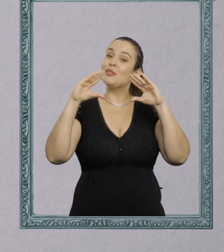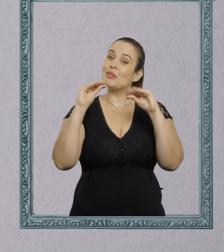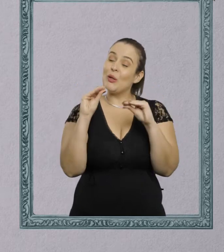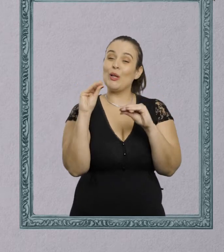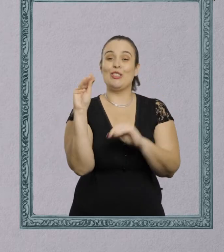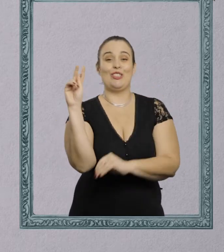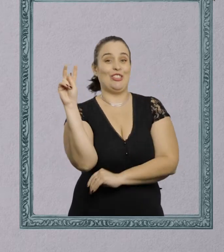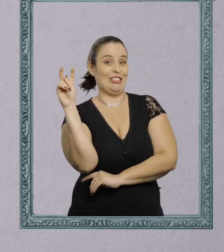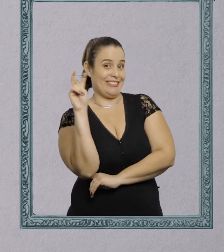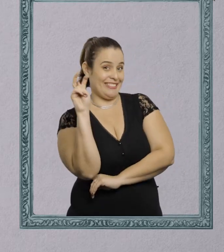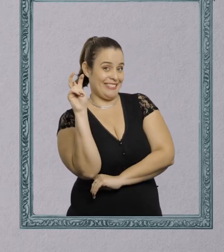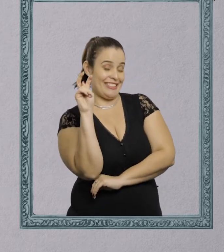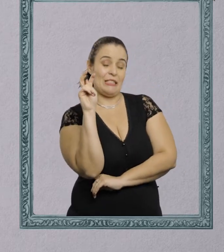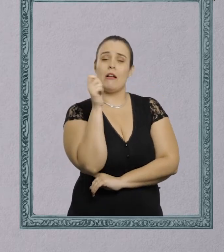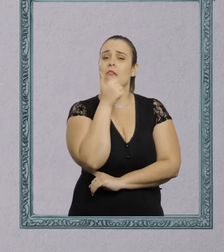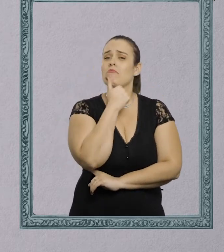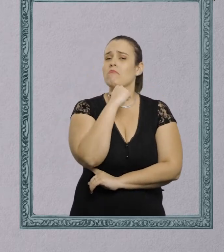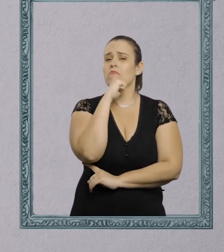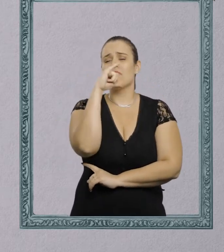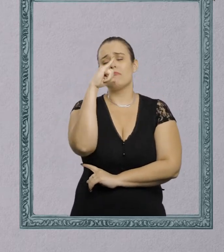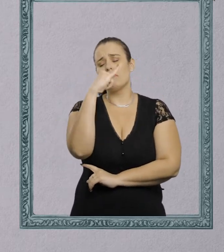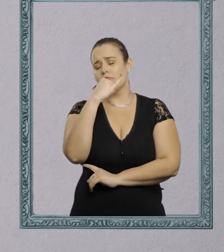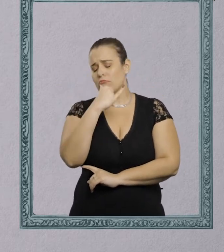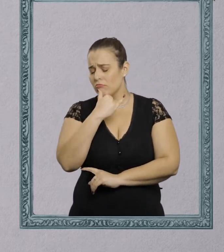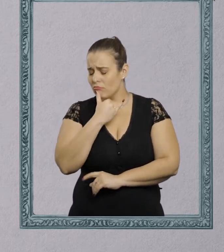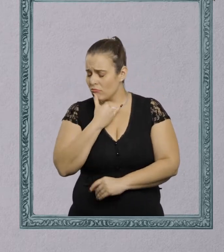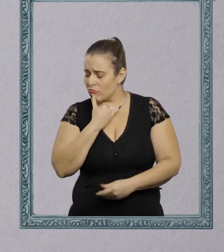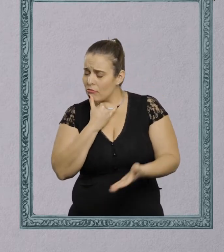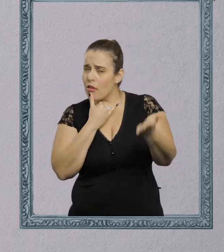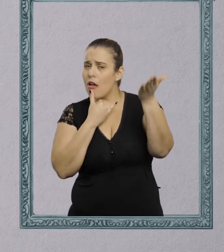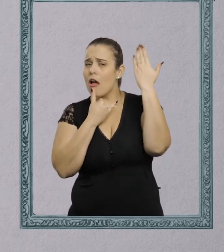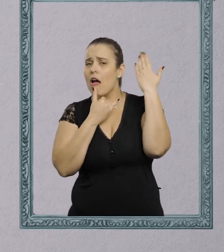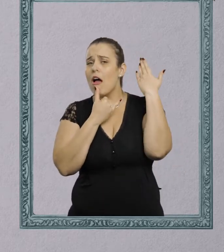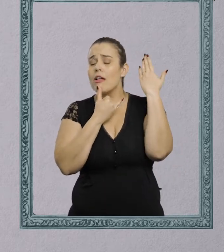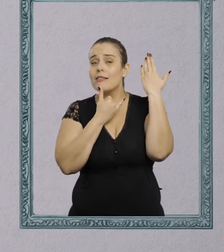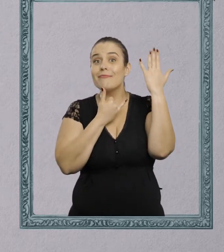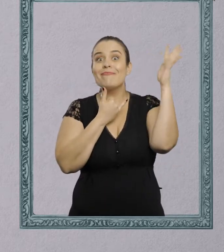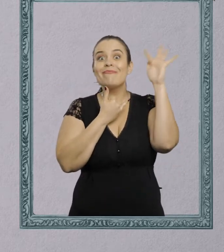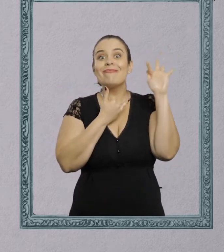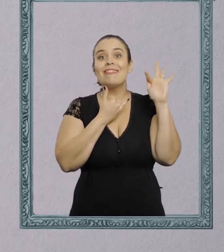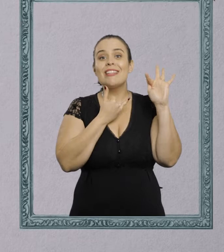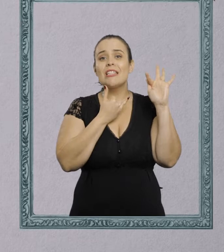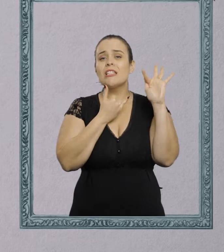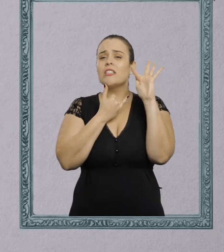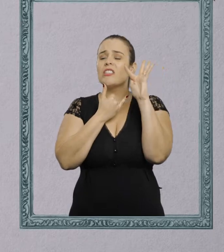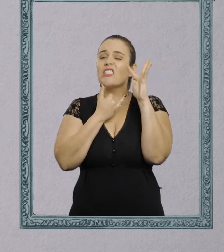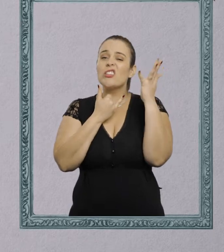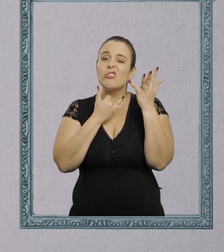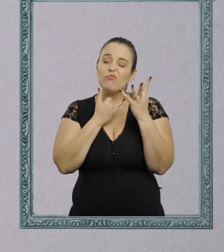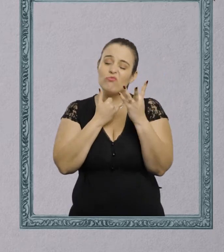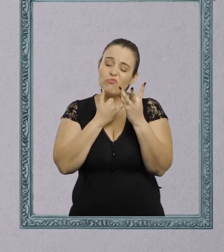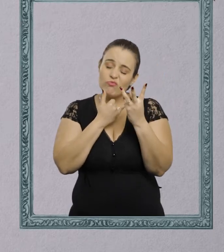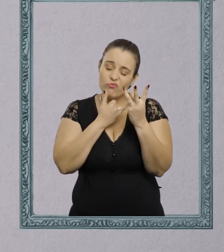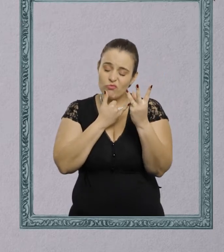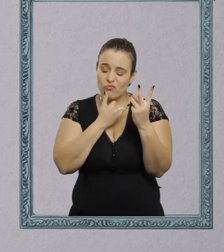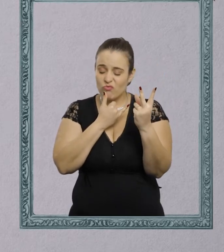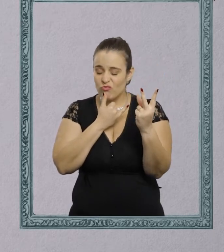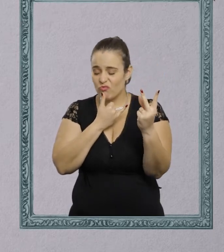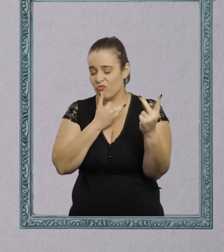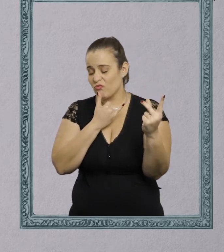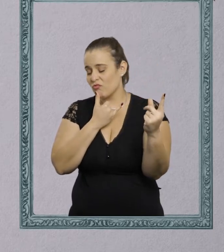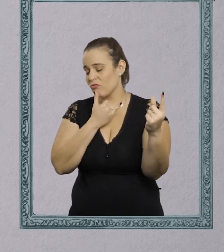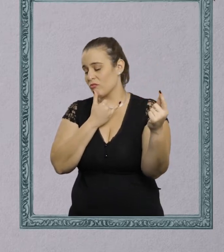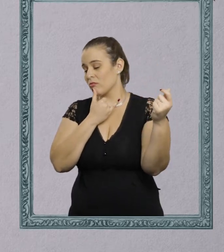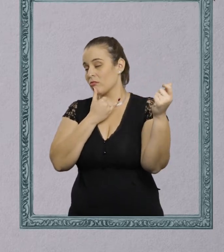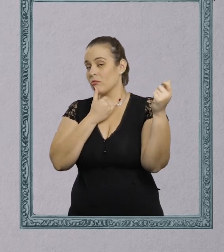quinta-feira, a senhora Darling estava muito triste. A antiga alegria da mãe de Wendy tinha ido embora. A